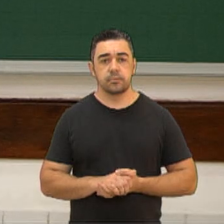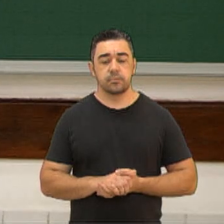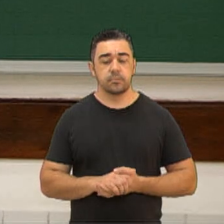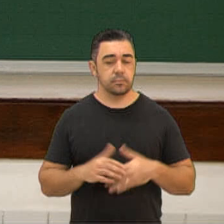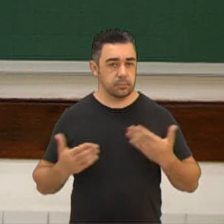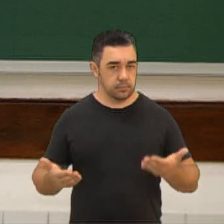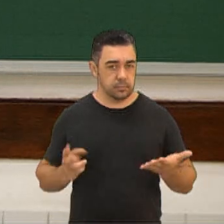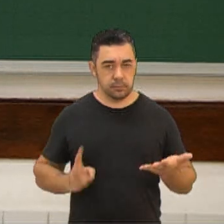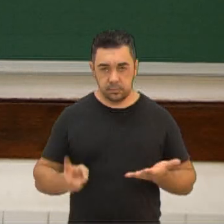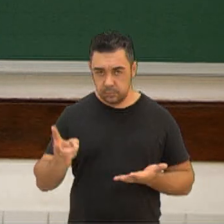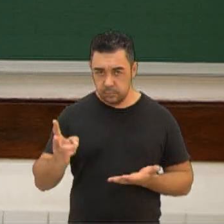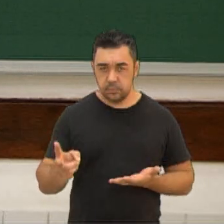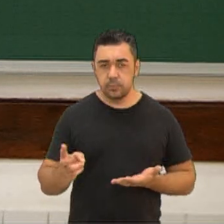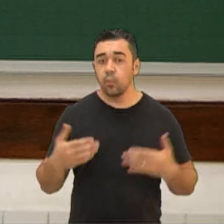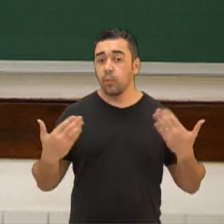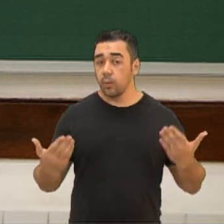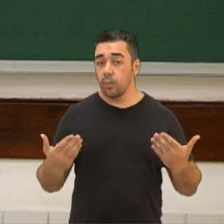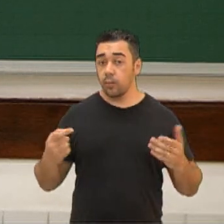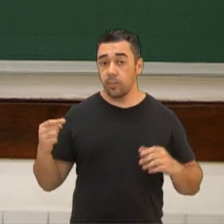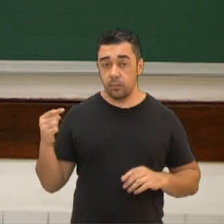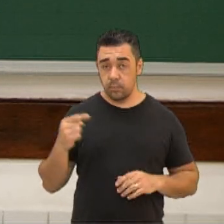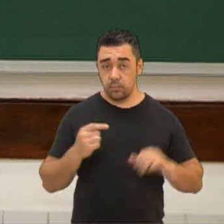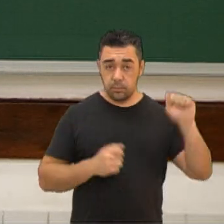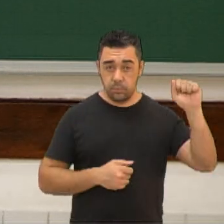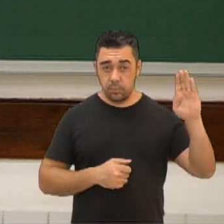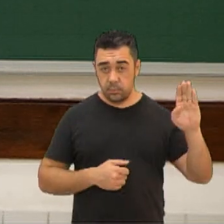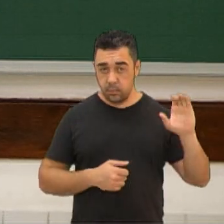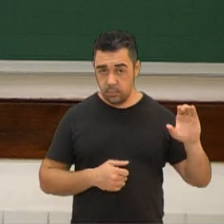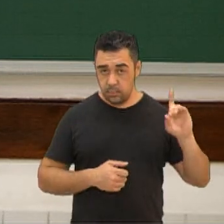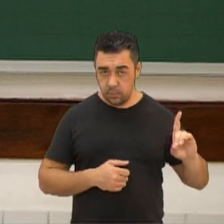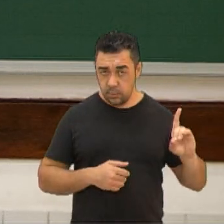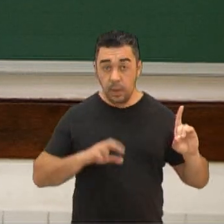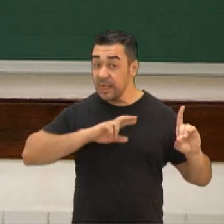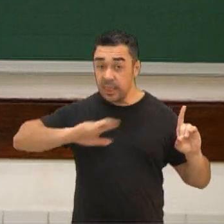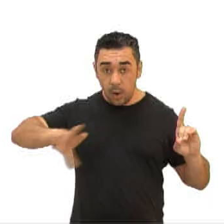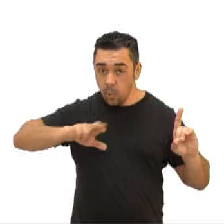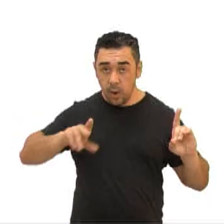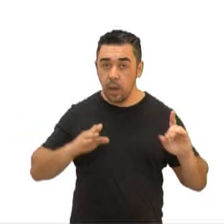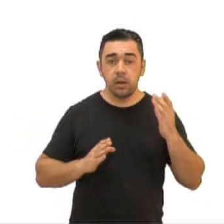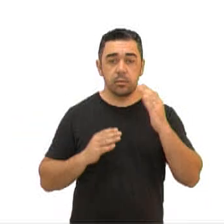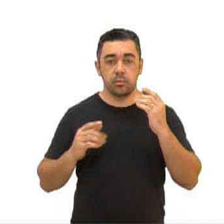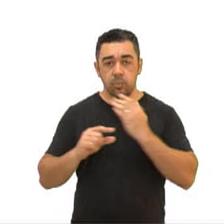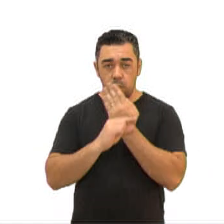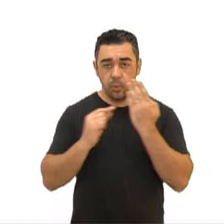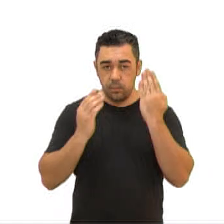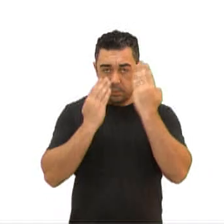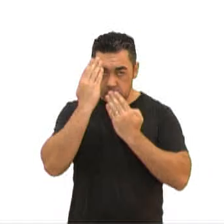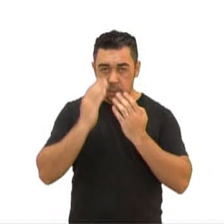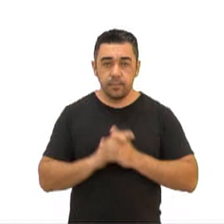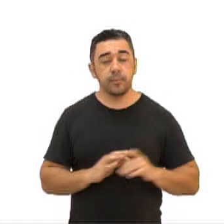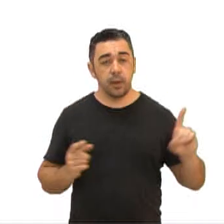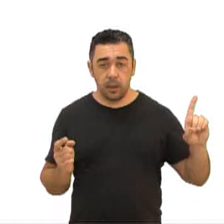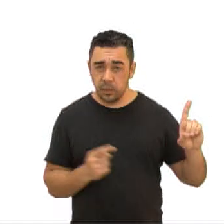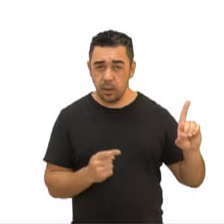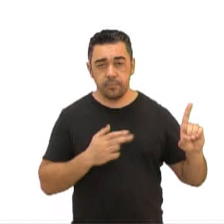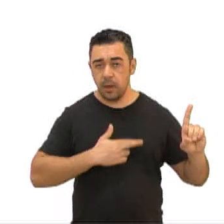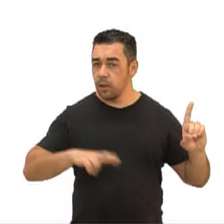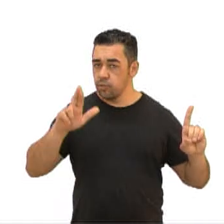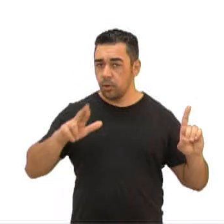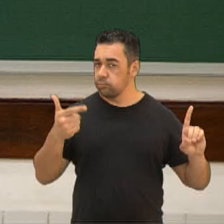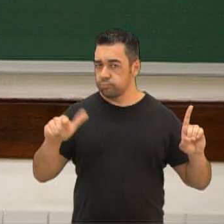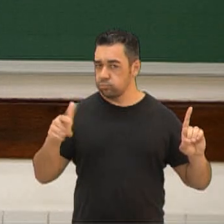Então, pessoal, continuando. Qual das fases abaixo não é uma fase do Picasso? Alternativa D, fase